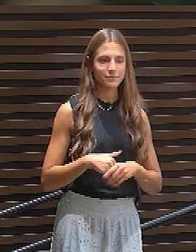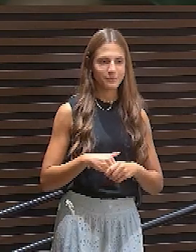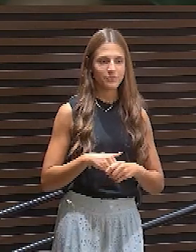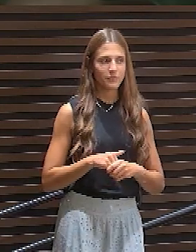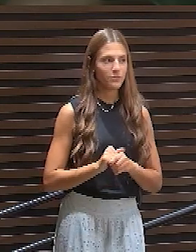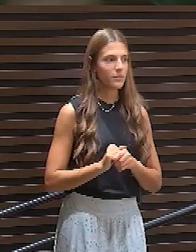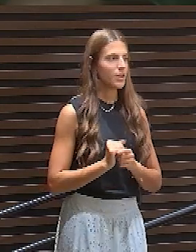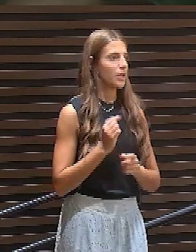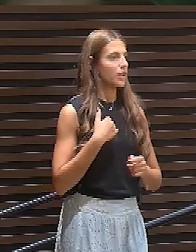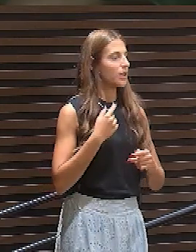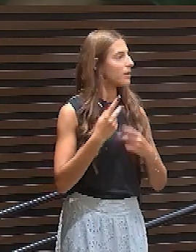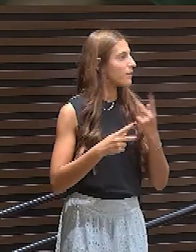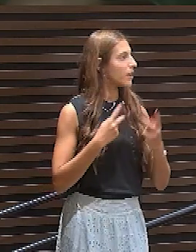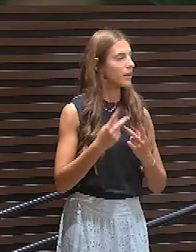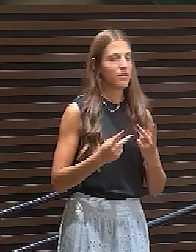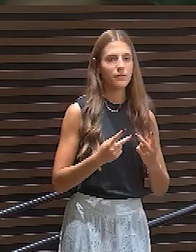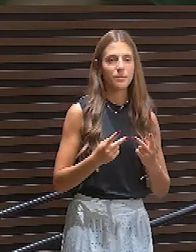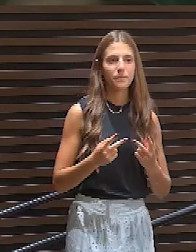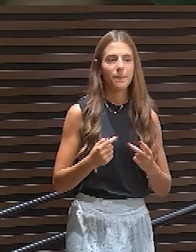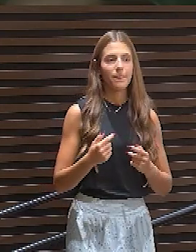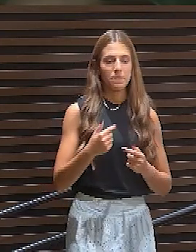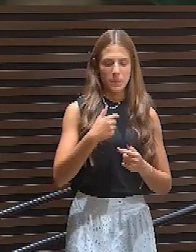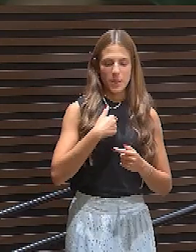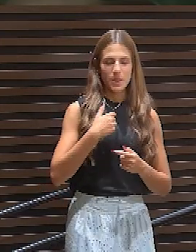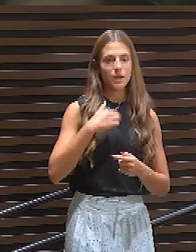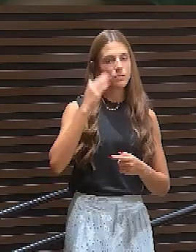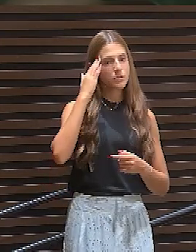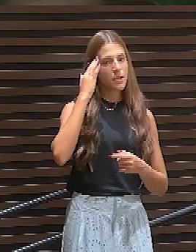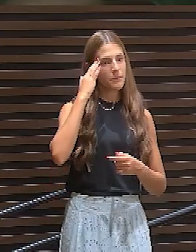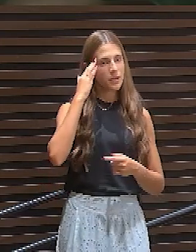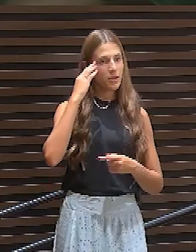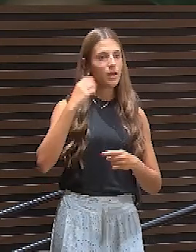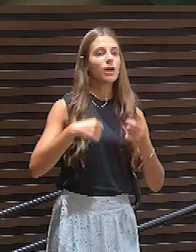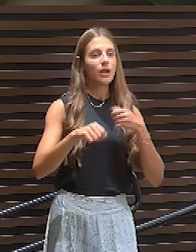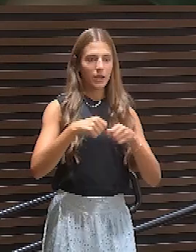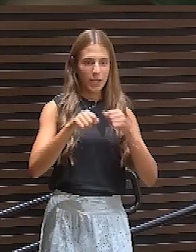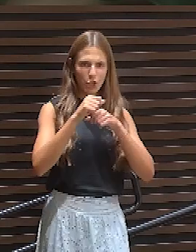Ele disse: eu sabia que aquele nó